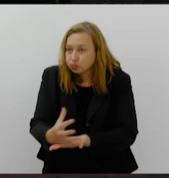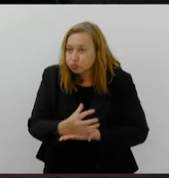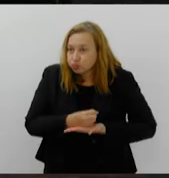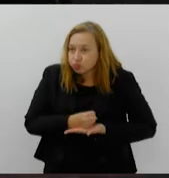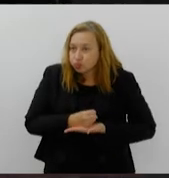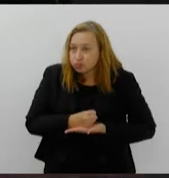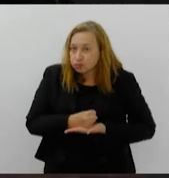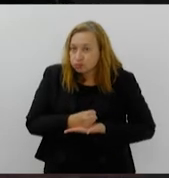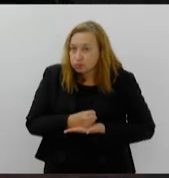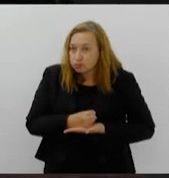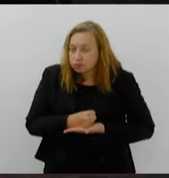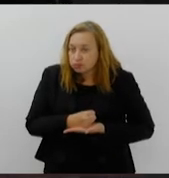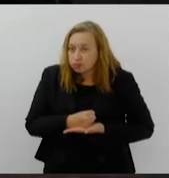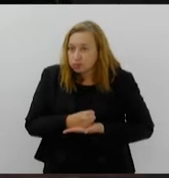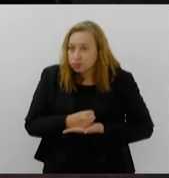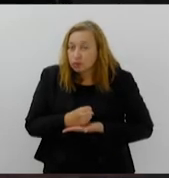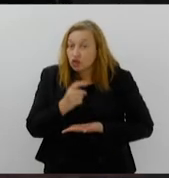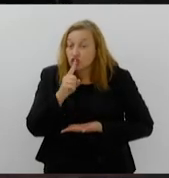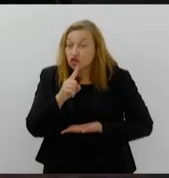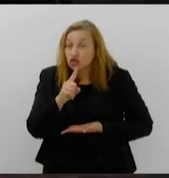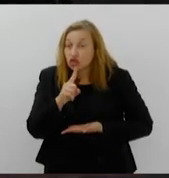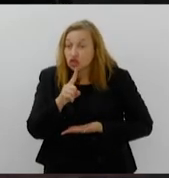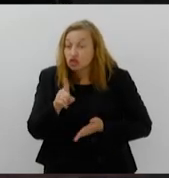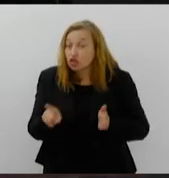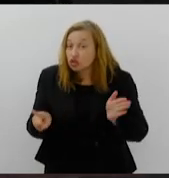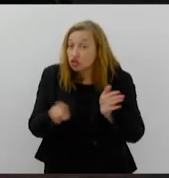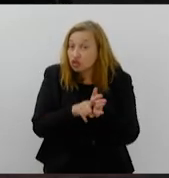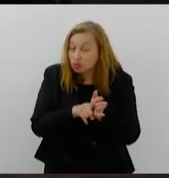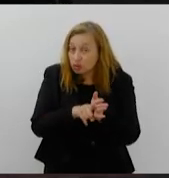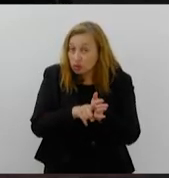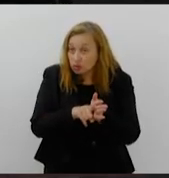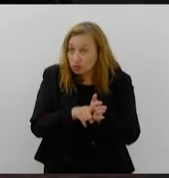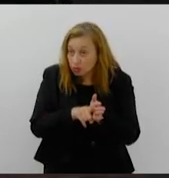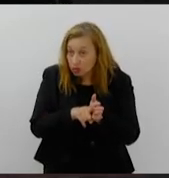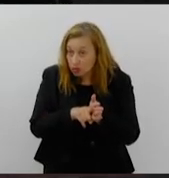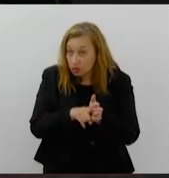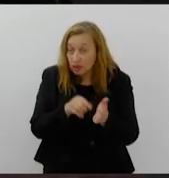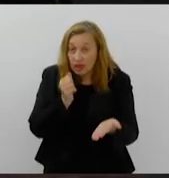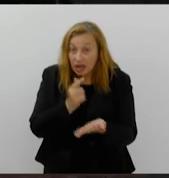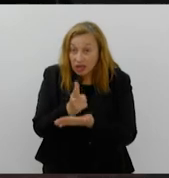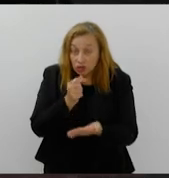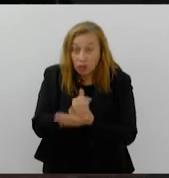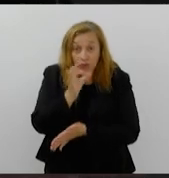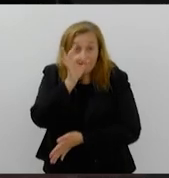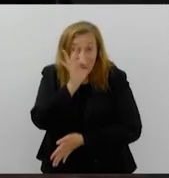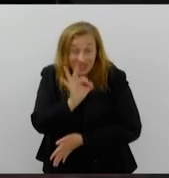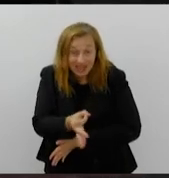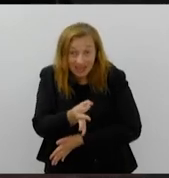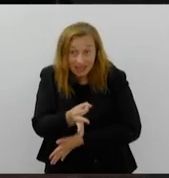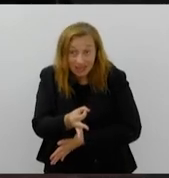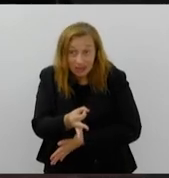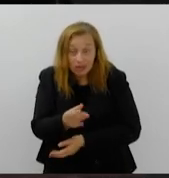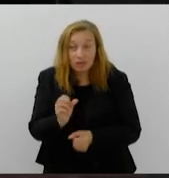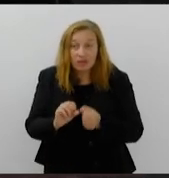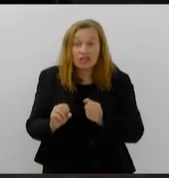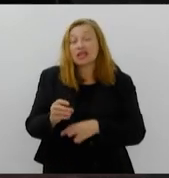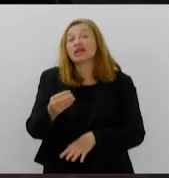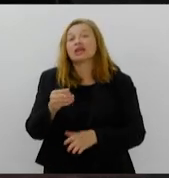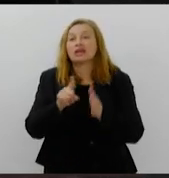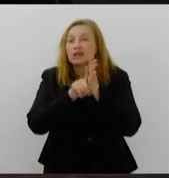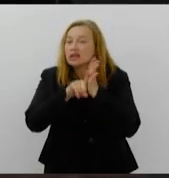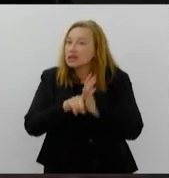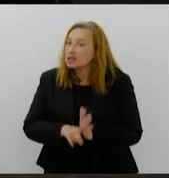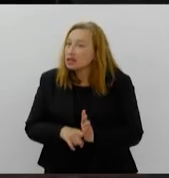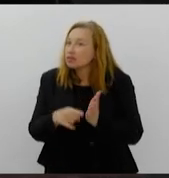despesas, sequer comprou os kits necessários para fazer os exames